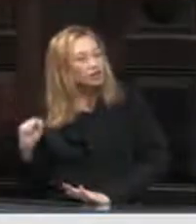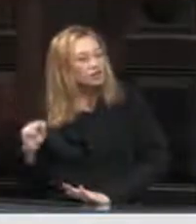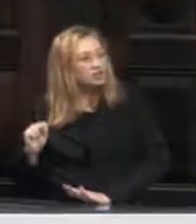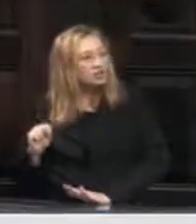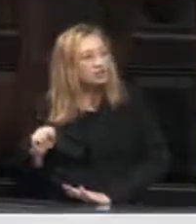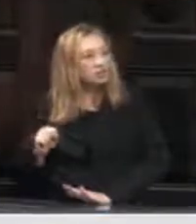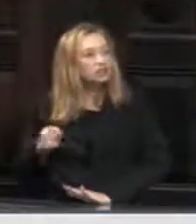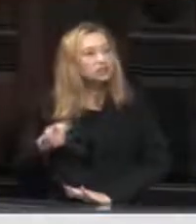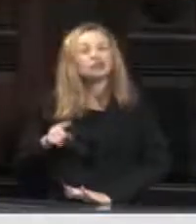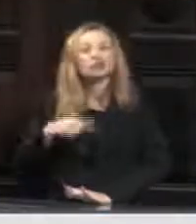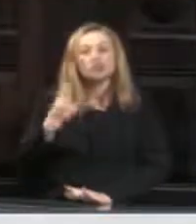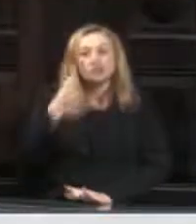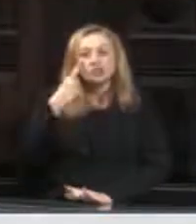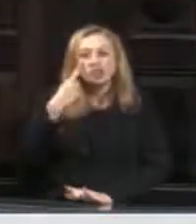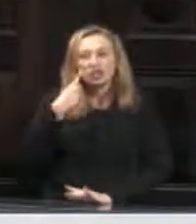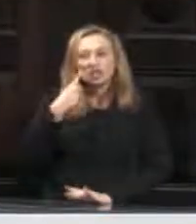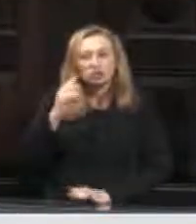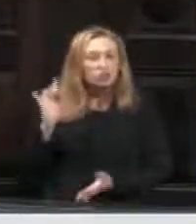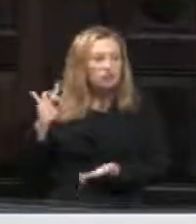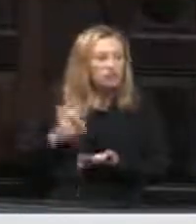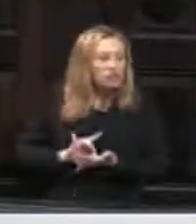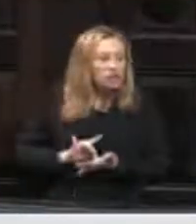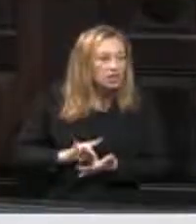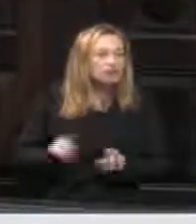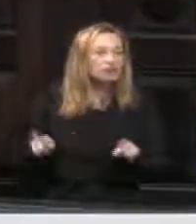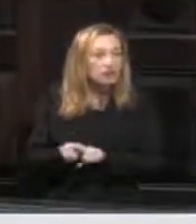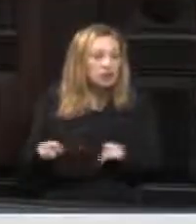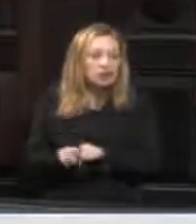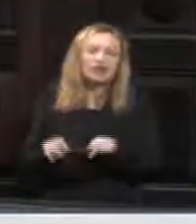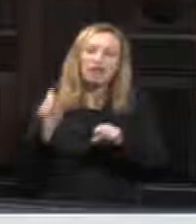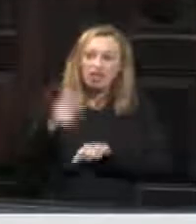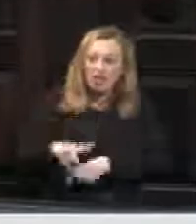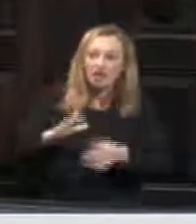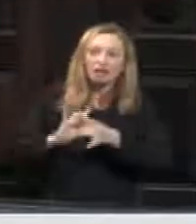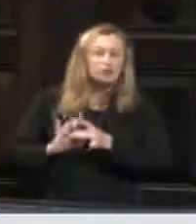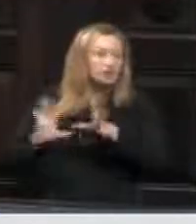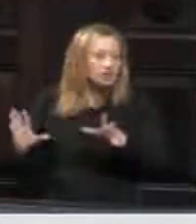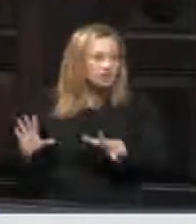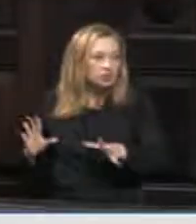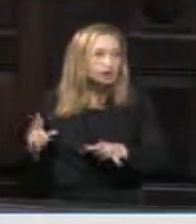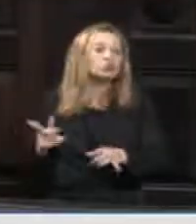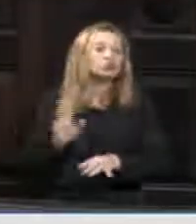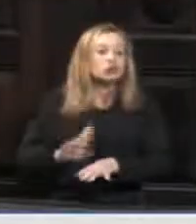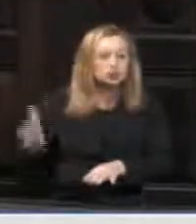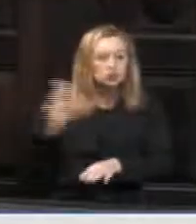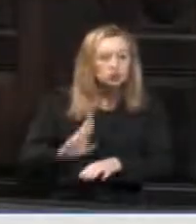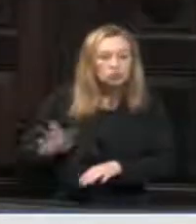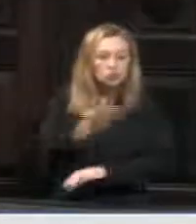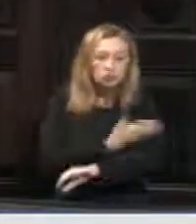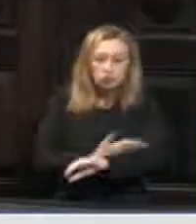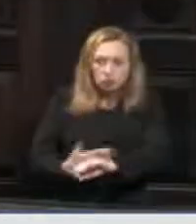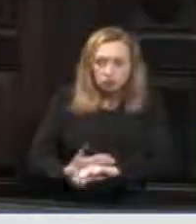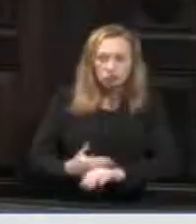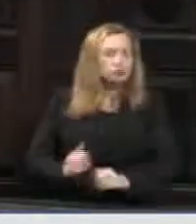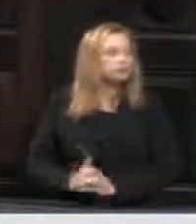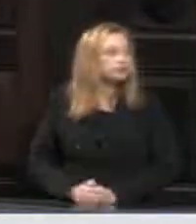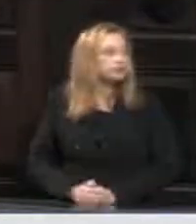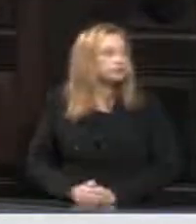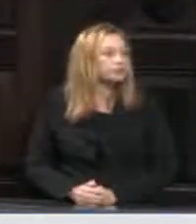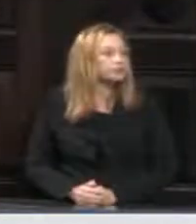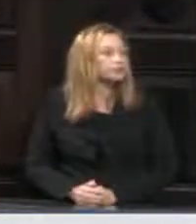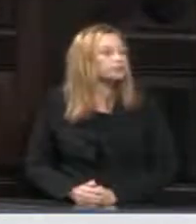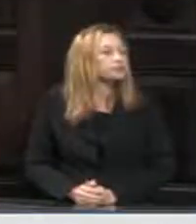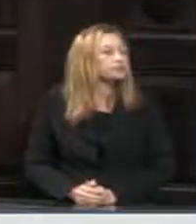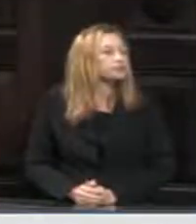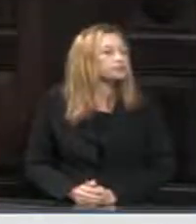um liberal autêntico também é liberal nos usos e costumes. Tem